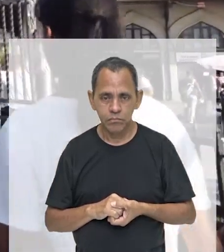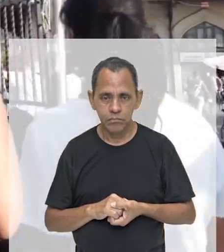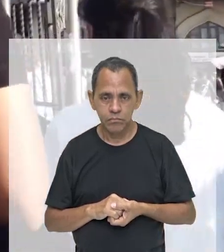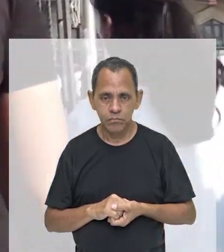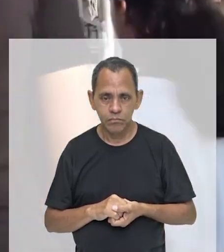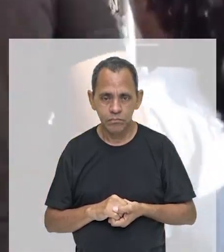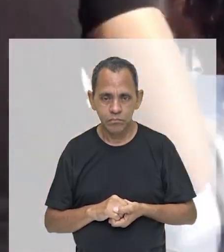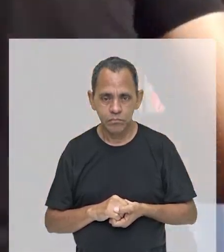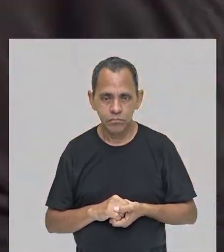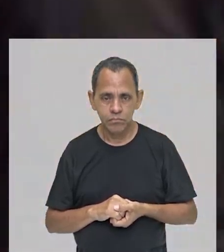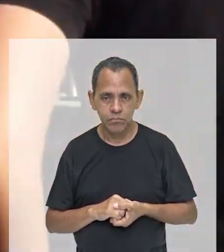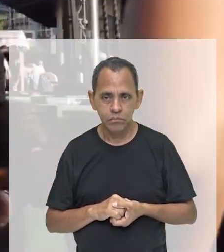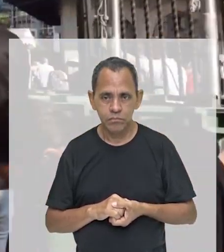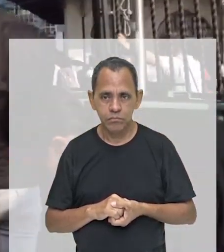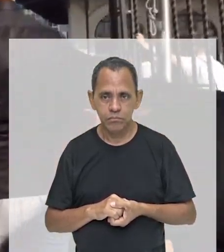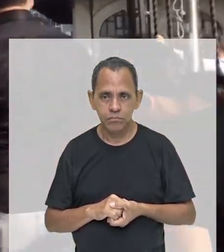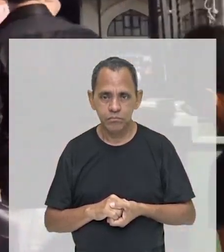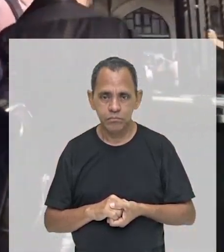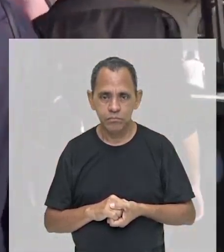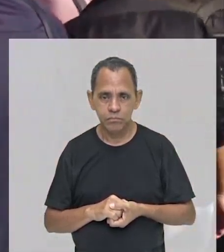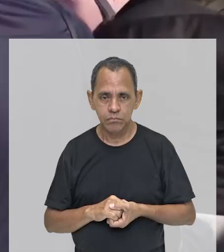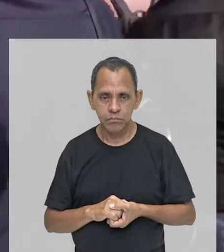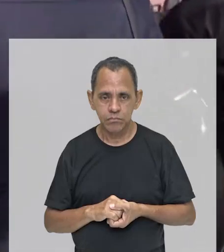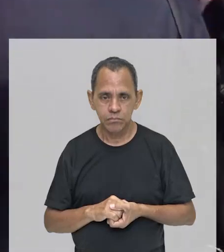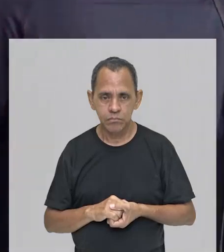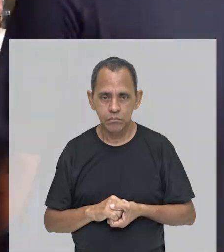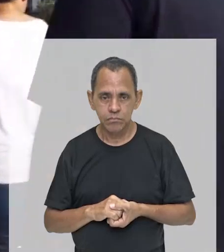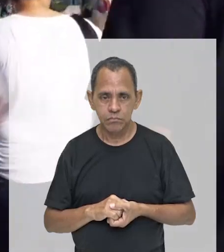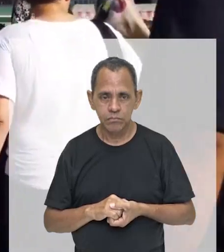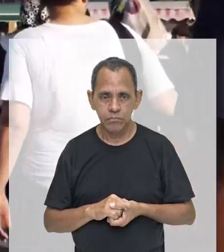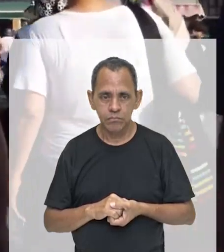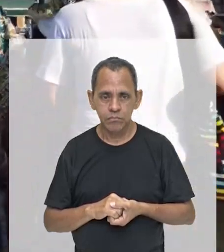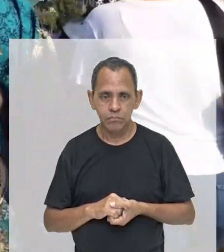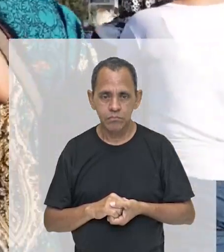Dondurma yeni aldım. Peki benden size. Tamam.